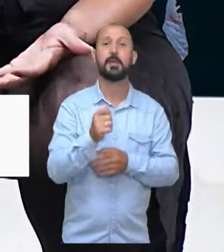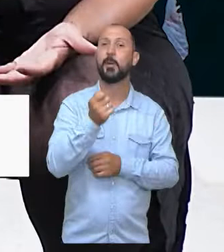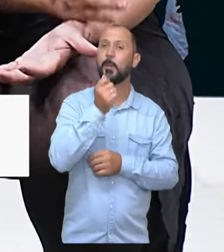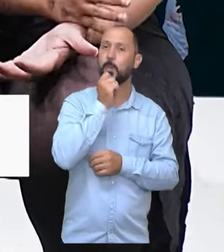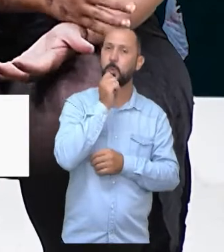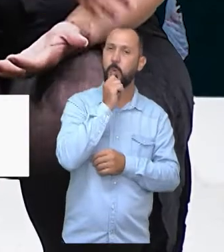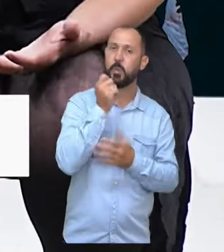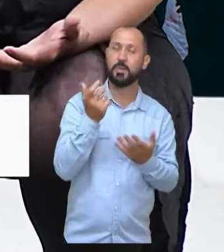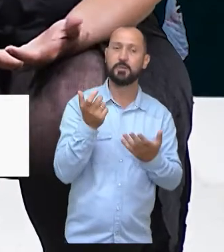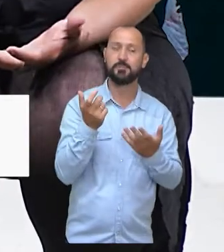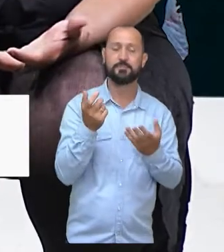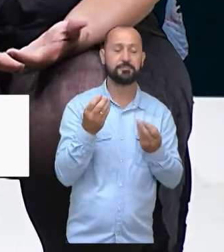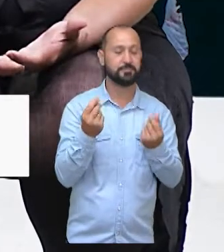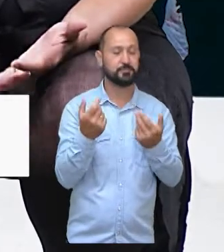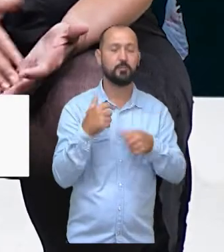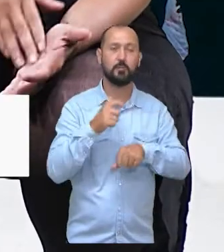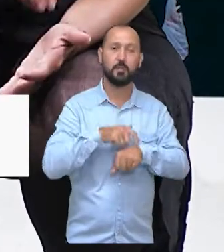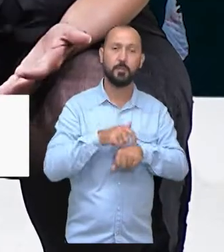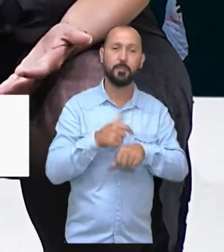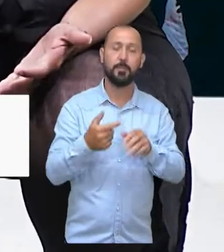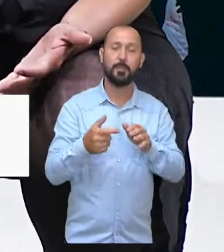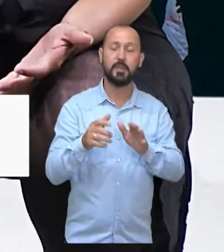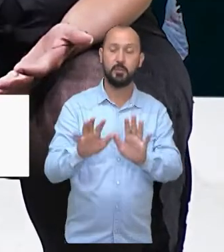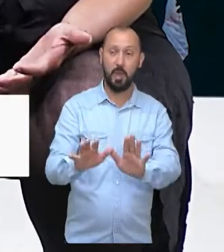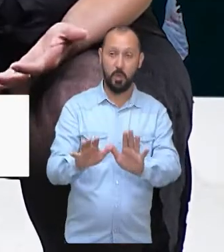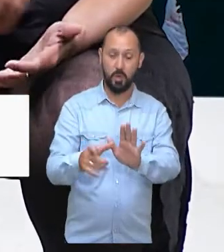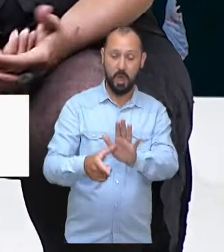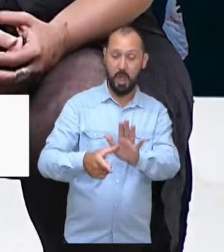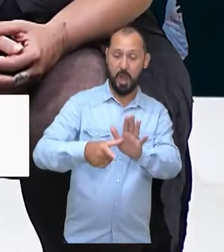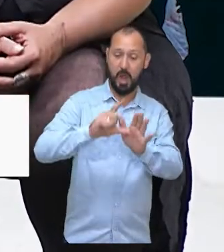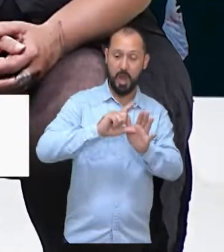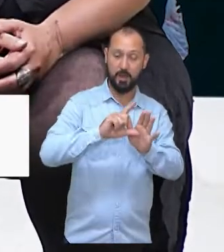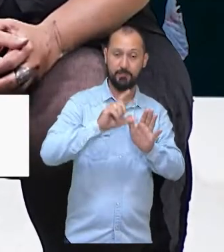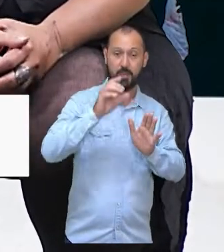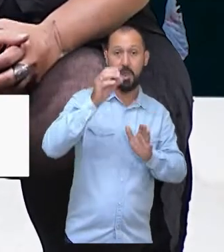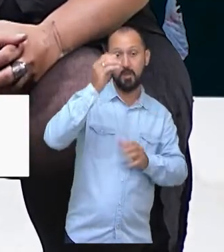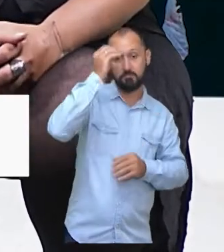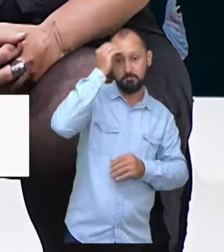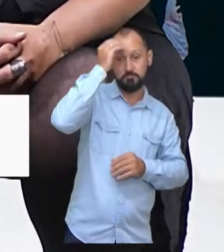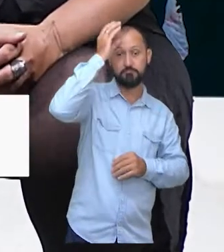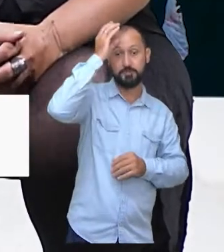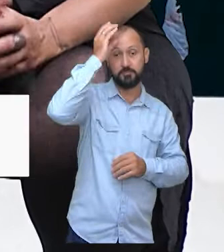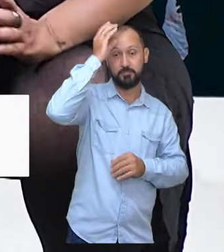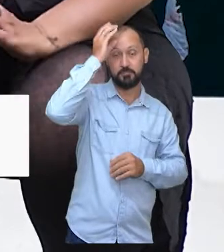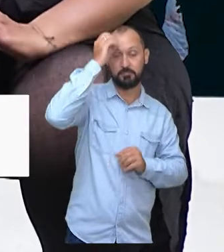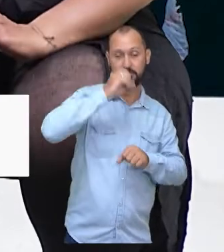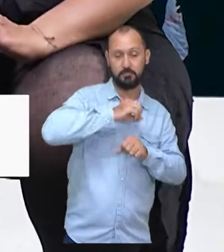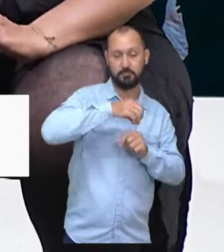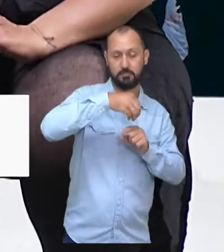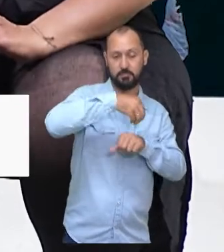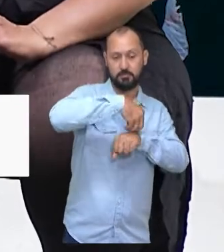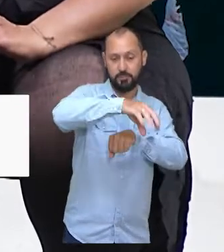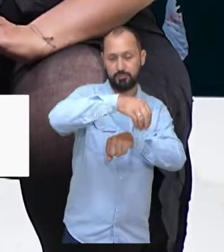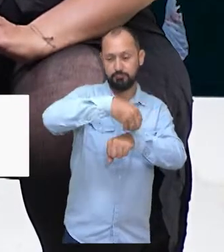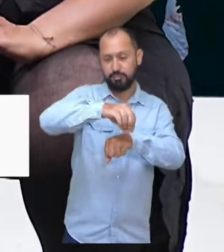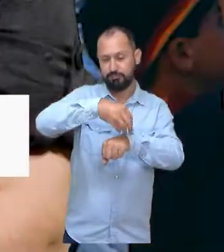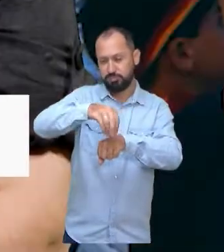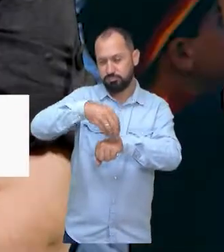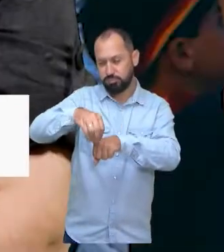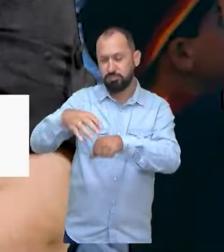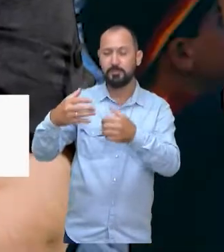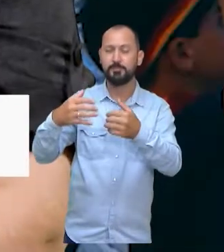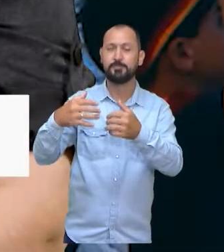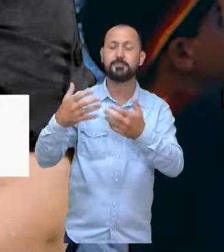numa fase anterior que a gente precisa conscientizar as pessoas em relação tanto essa questão